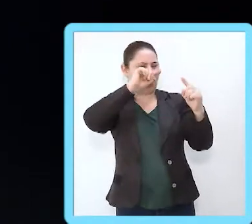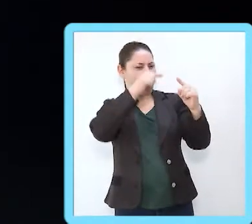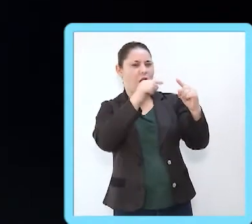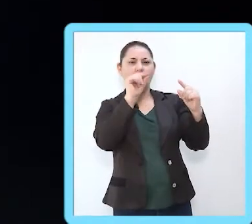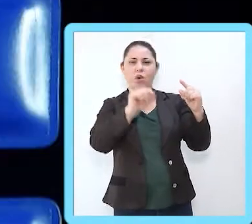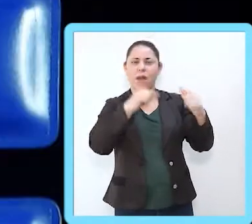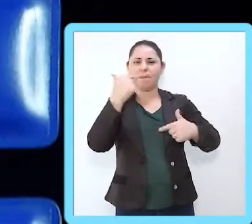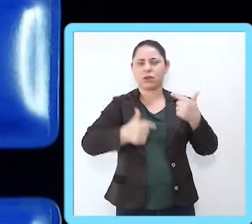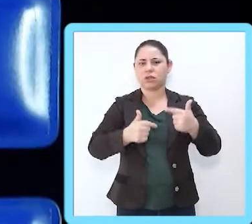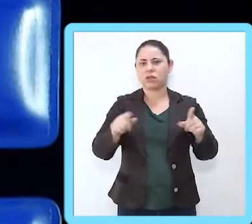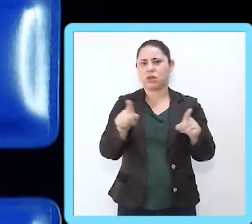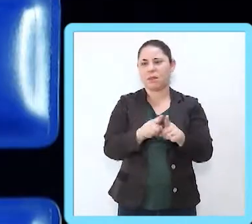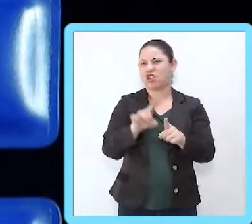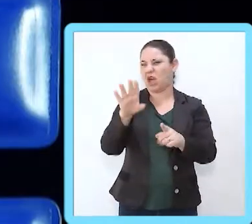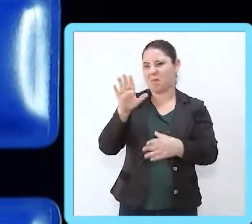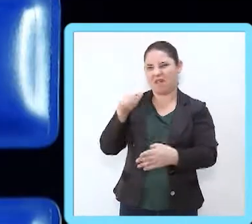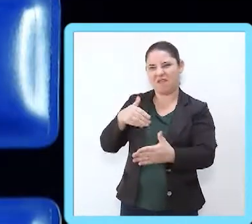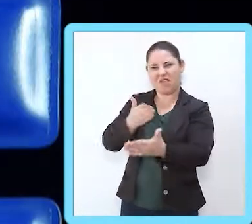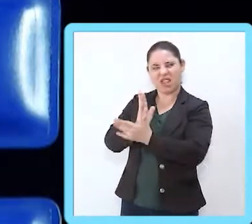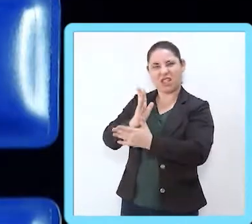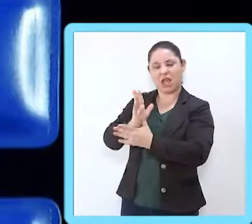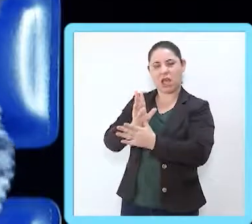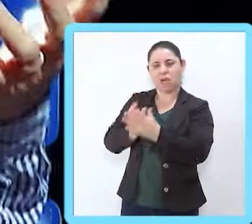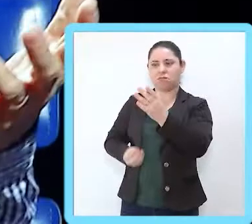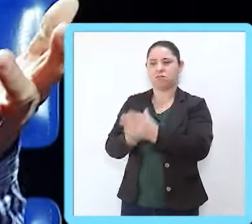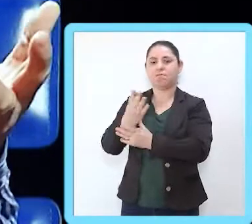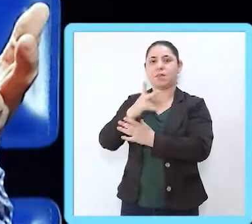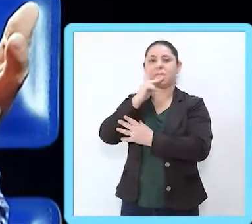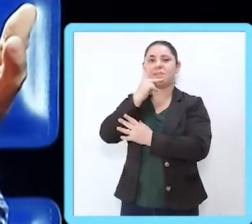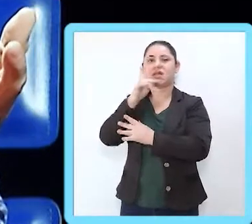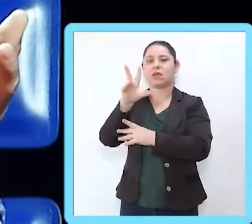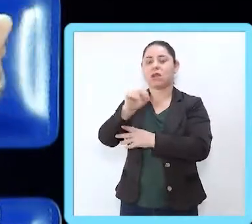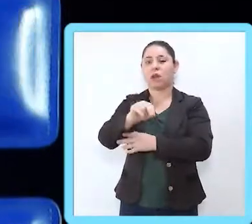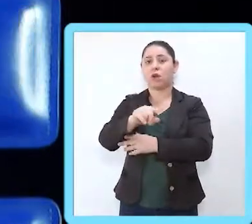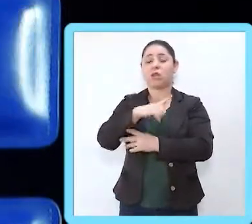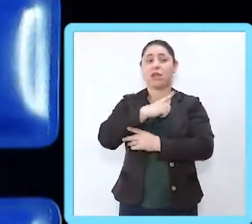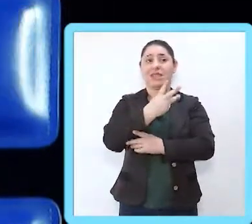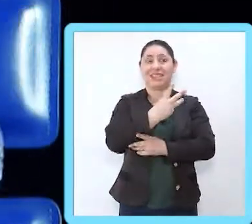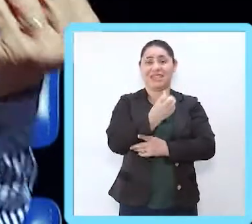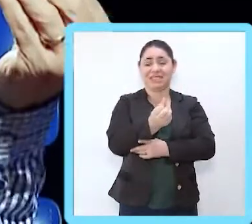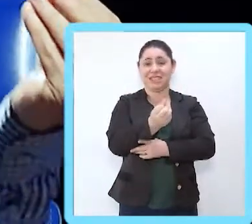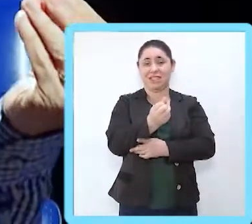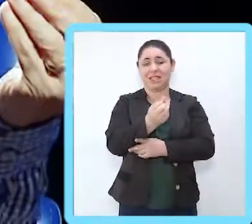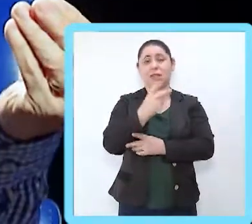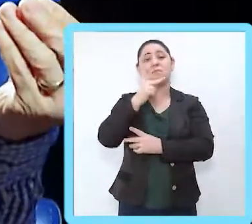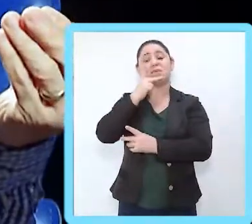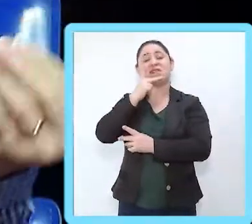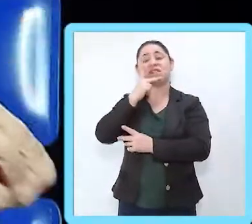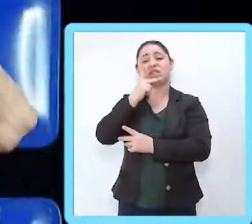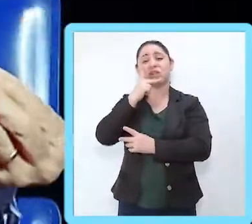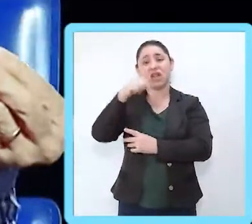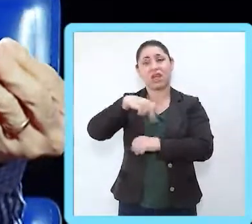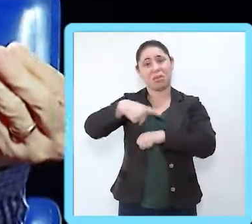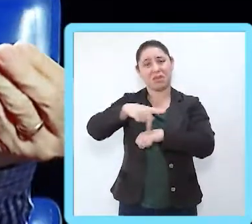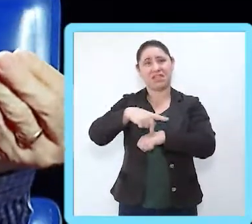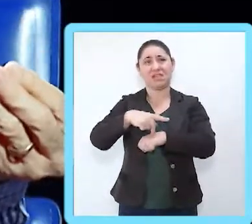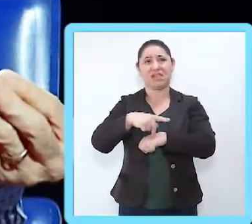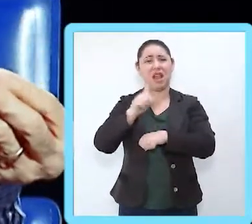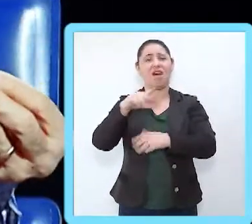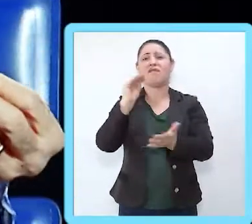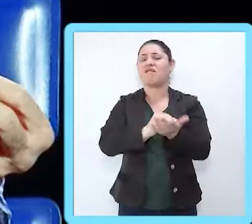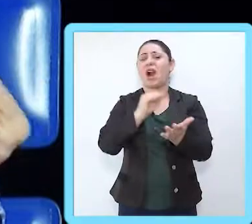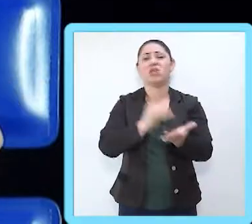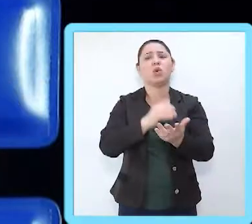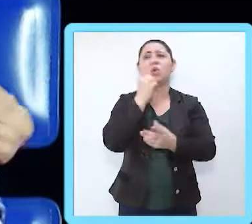o olho da política, não só para ganhar eleição e criar partido, não. Nós temos 36 partidos nesse país, é brincadeira.